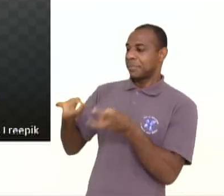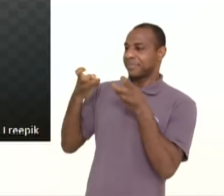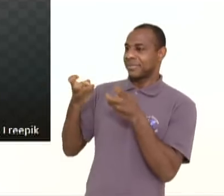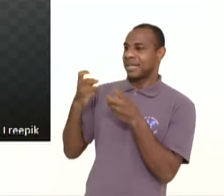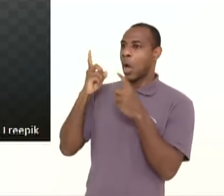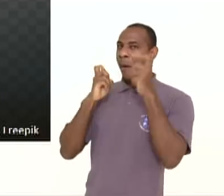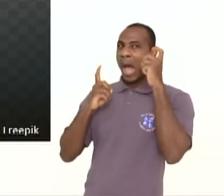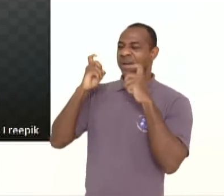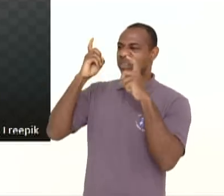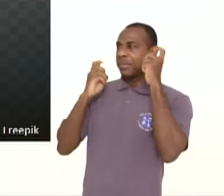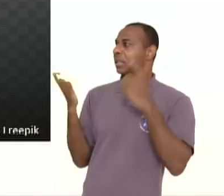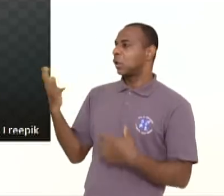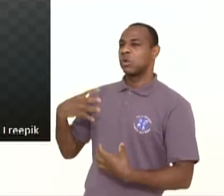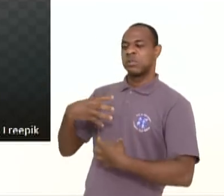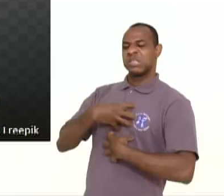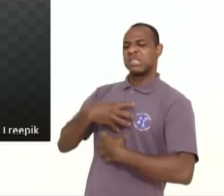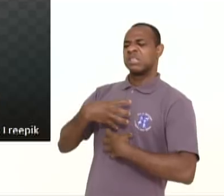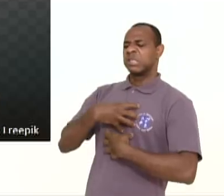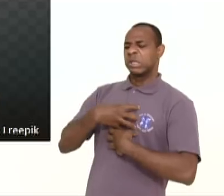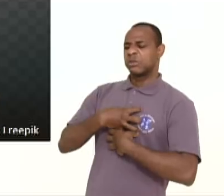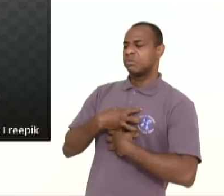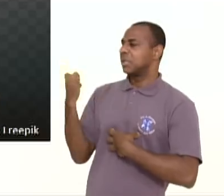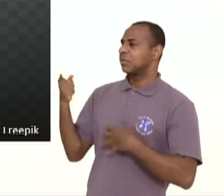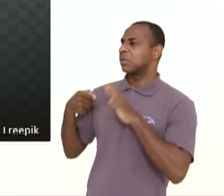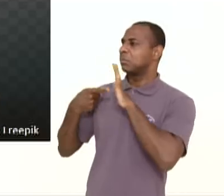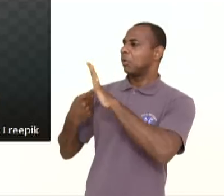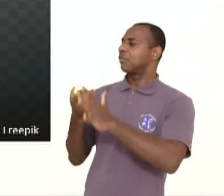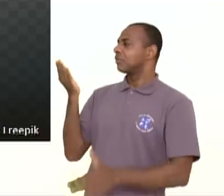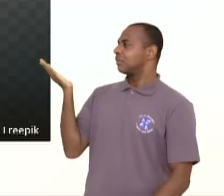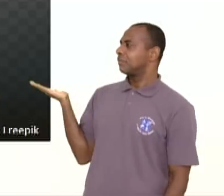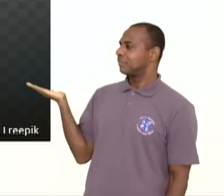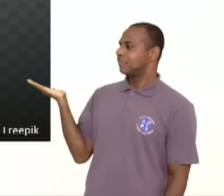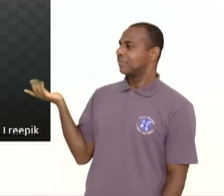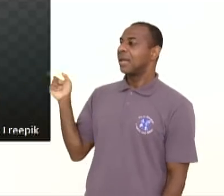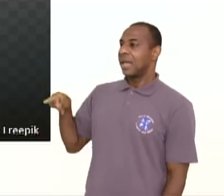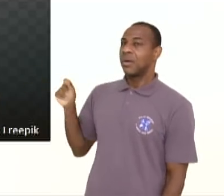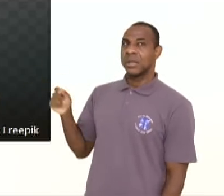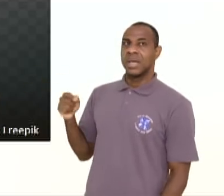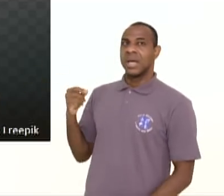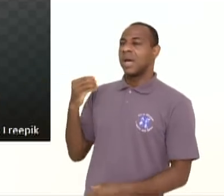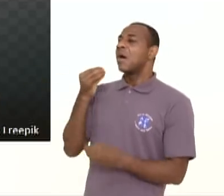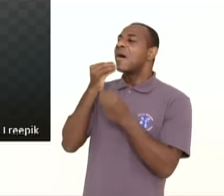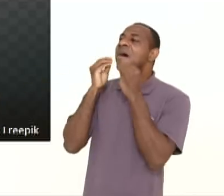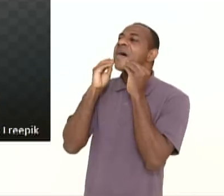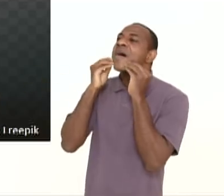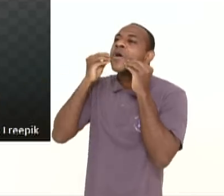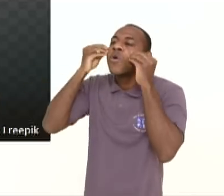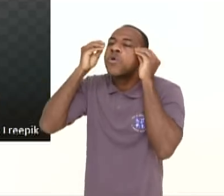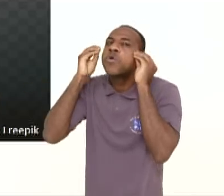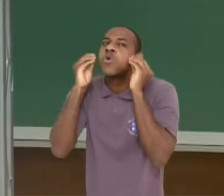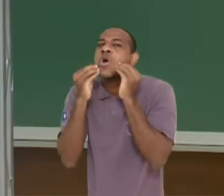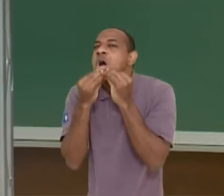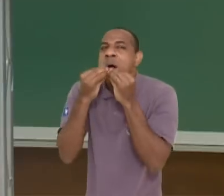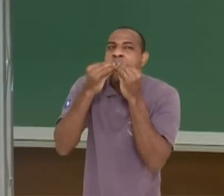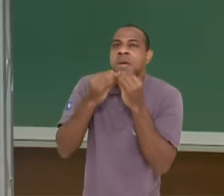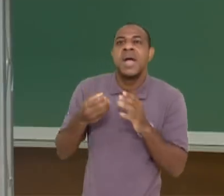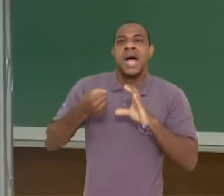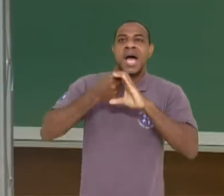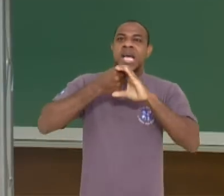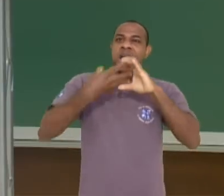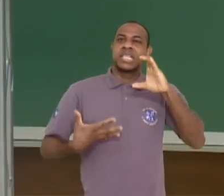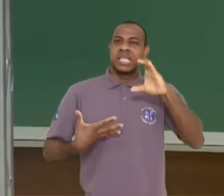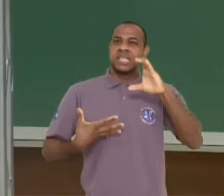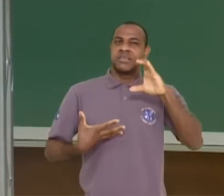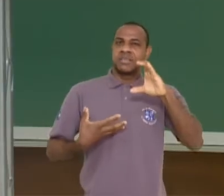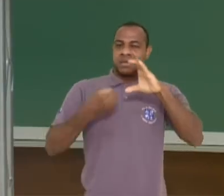expressões sentimentos que estão sendo retratados. Então aqui é uma maquiagem, é uma vestimenta característica de